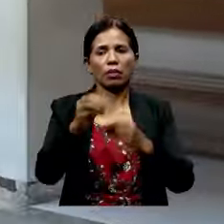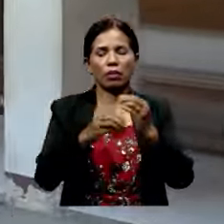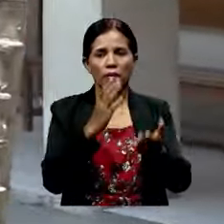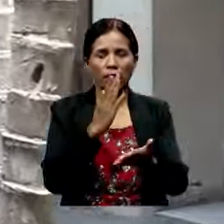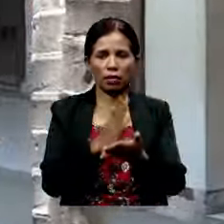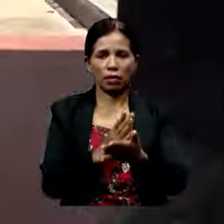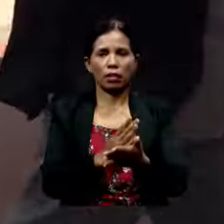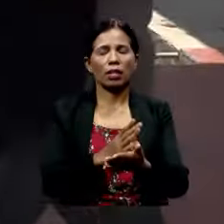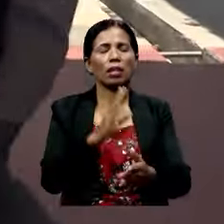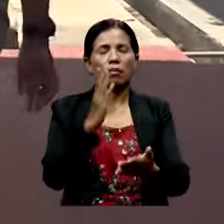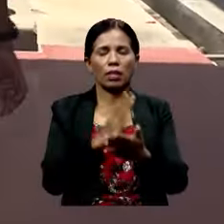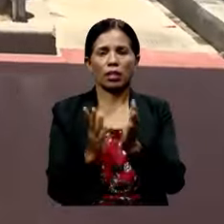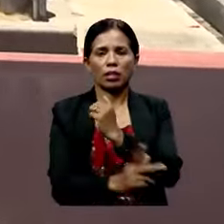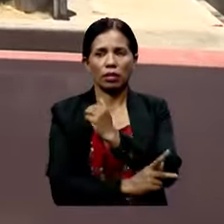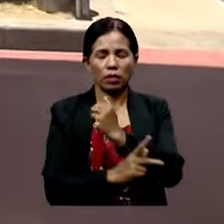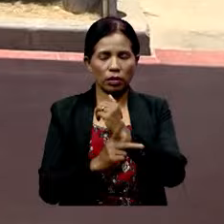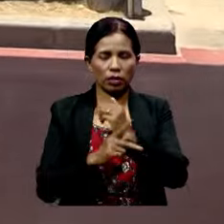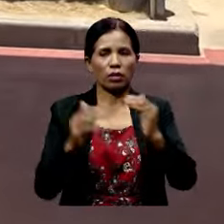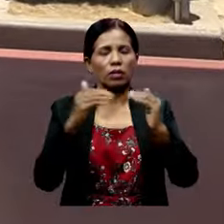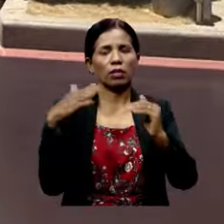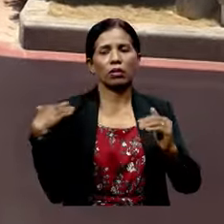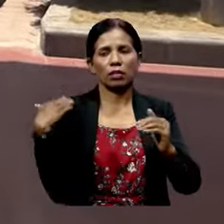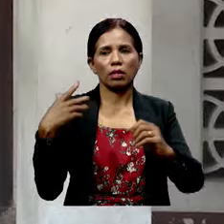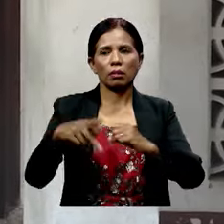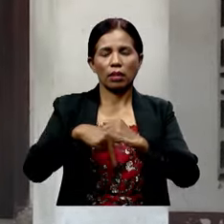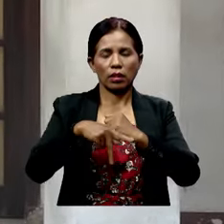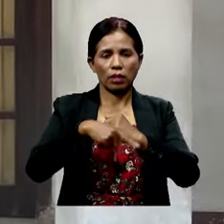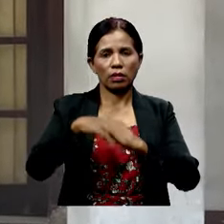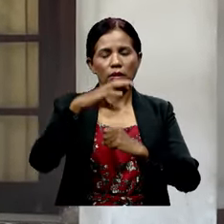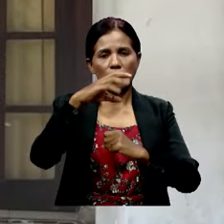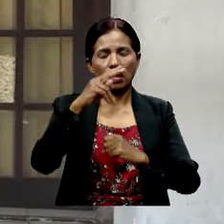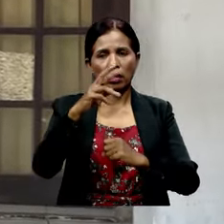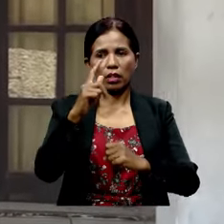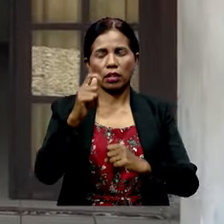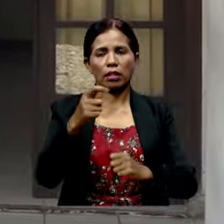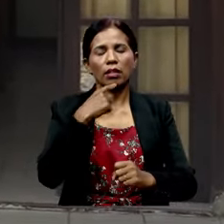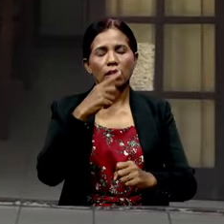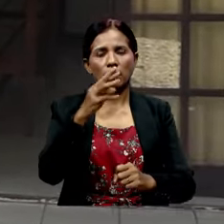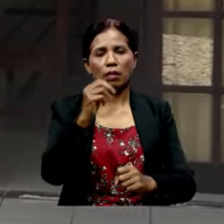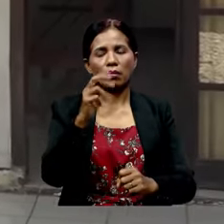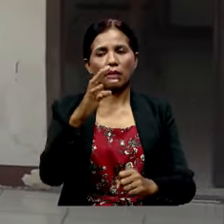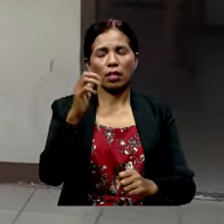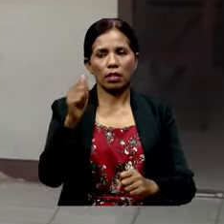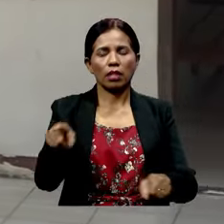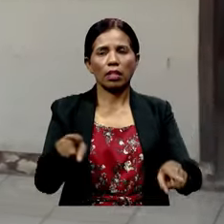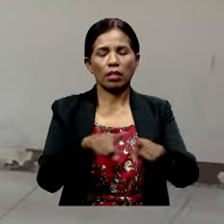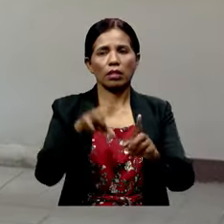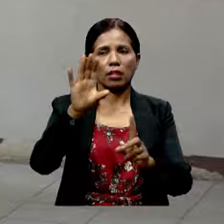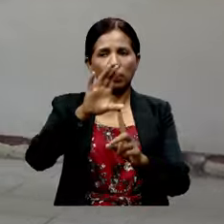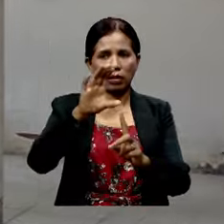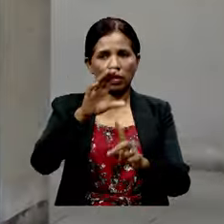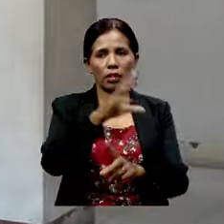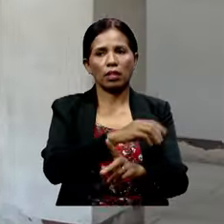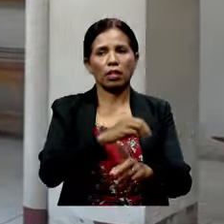no combate à corrupção e a conferência Juventude Partido CNRT. Nune Sassin Maria Virzina, Hanesan Sefi Unidade de Finanças